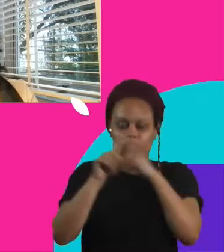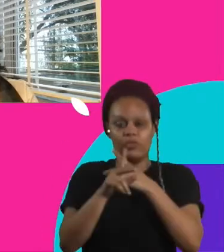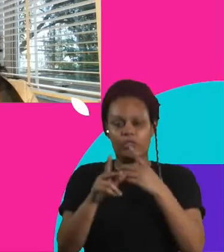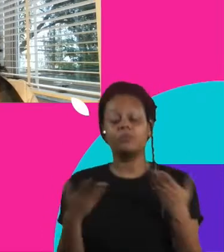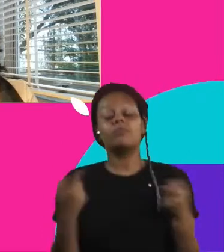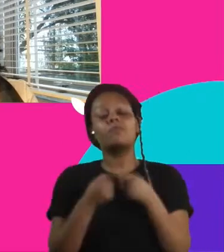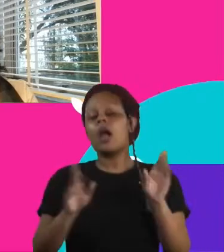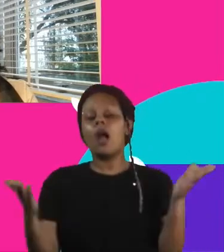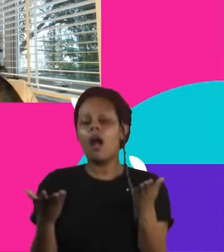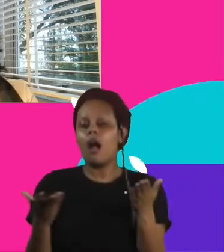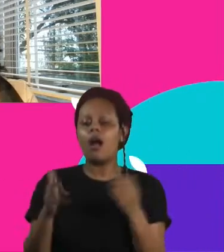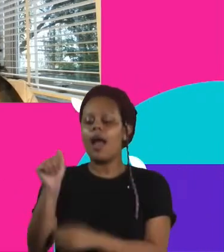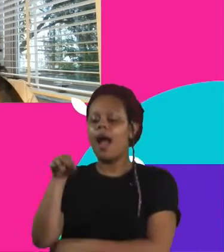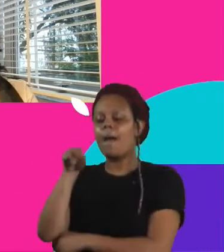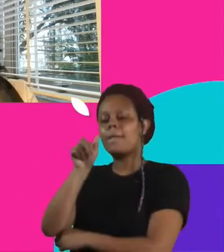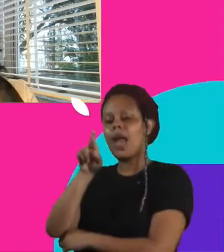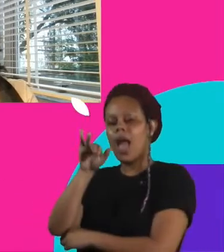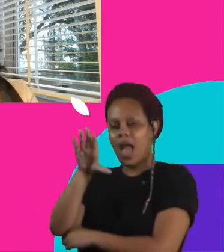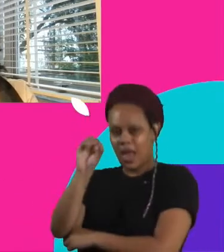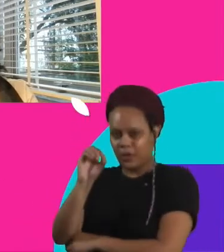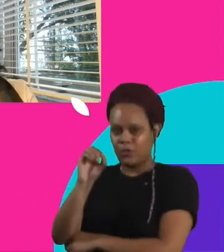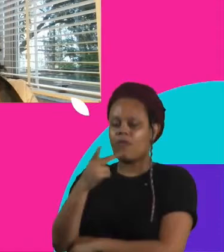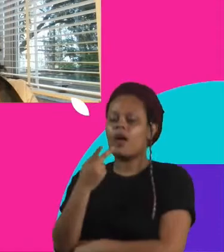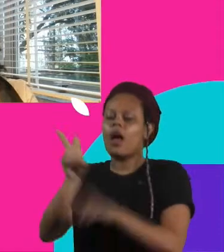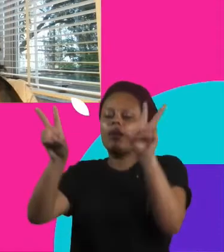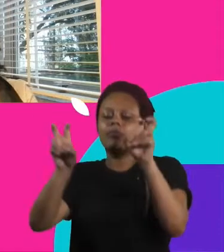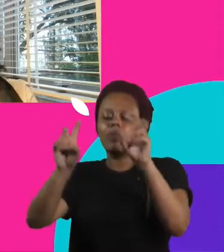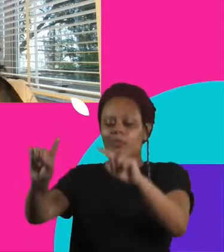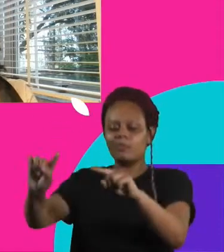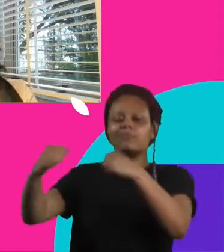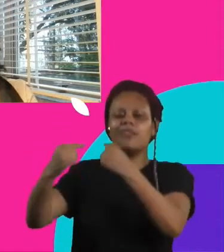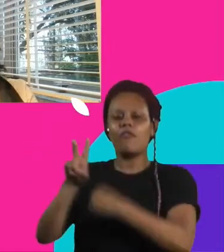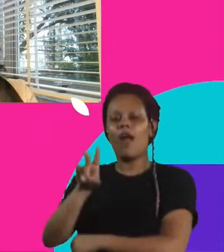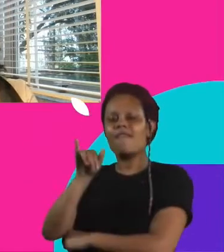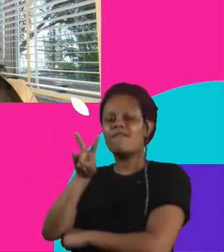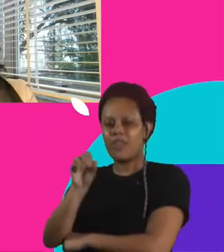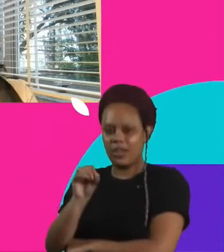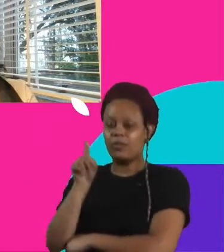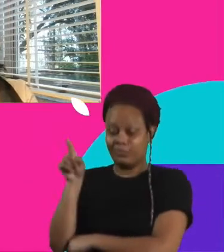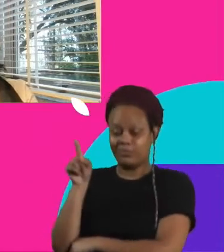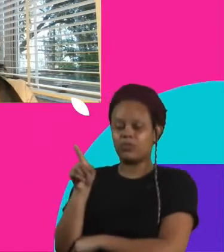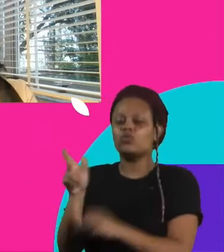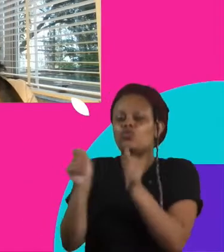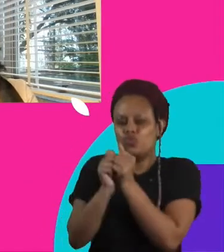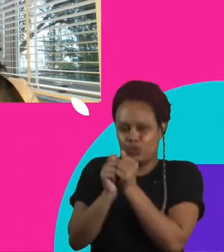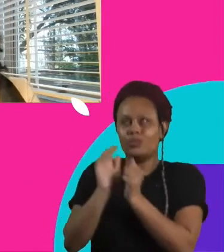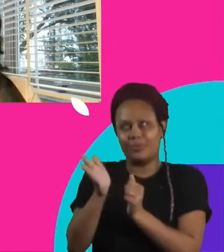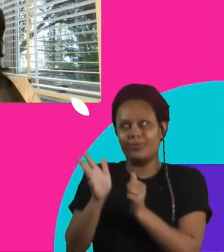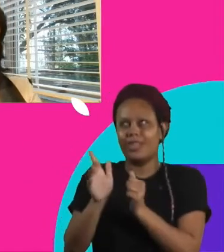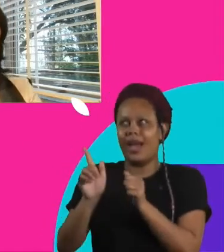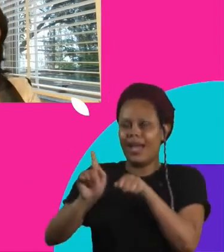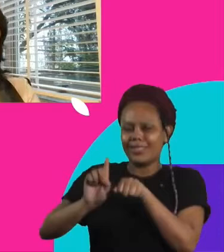sobre o desafio da Fundação Telefônica Vivo, né? Está conosco no SGB desde o PowerPoint,